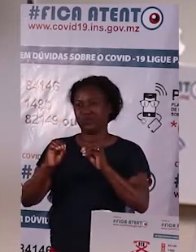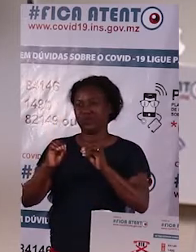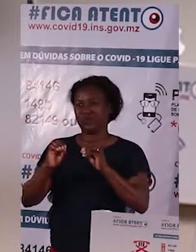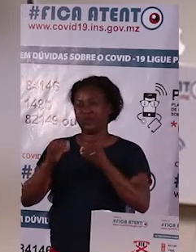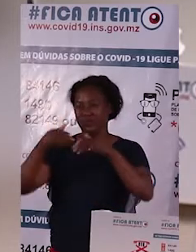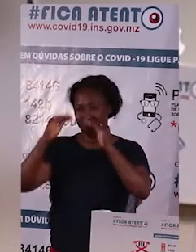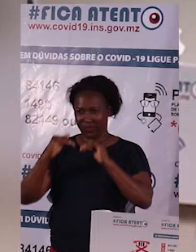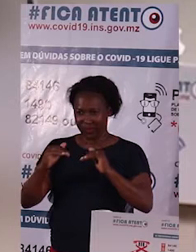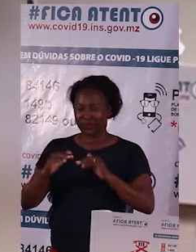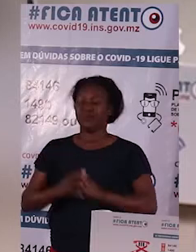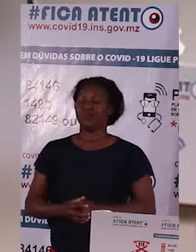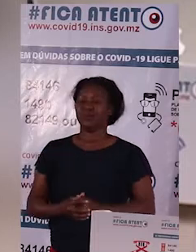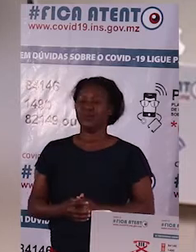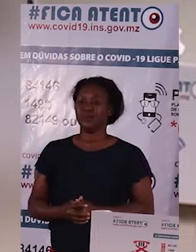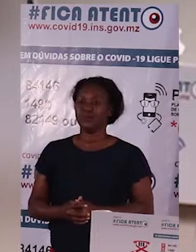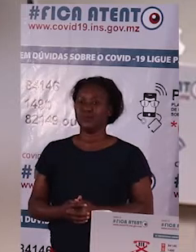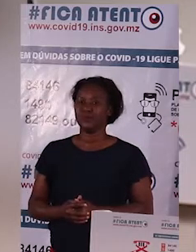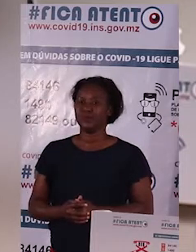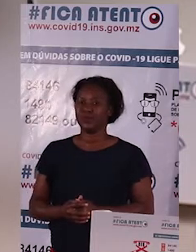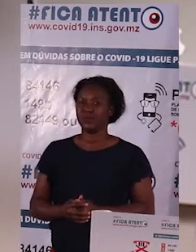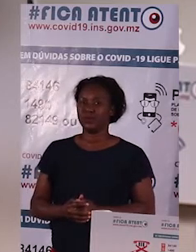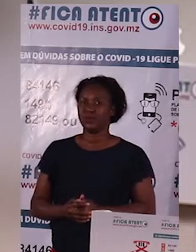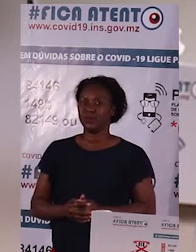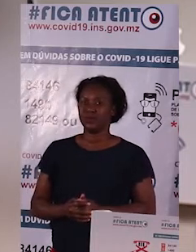Próximo diapositivo, por